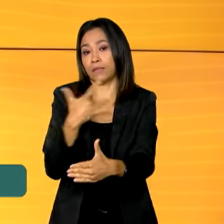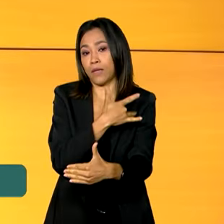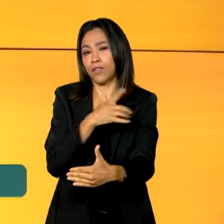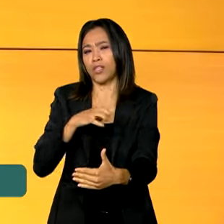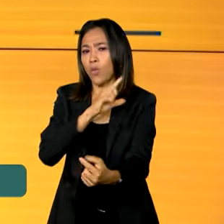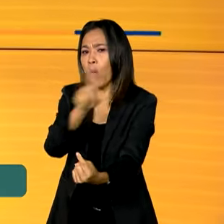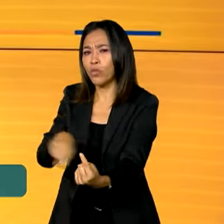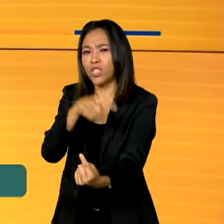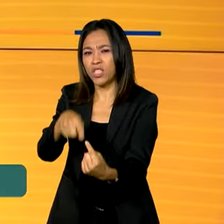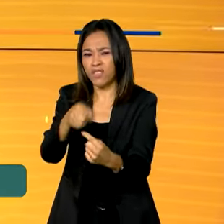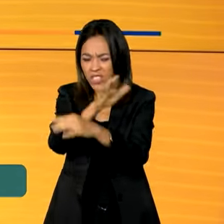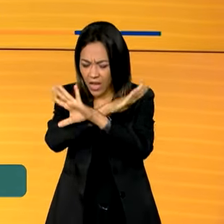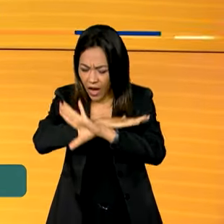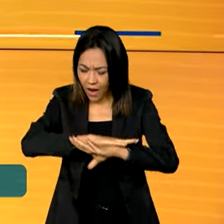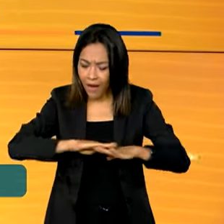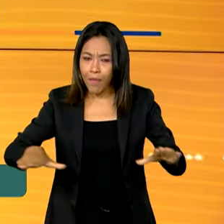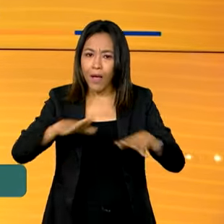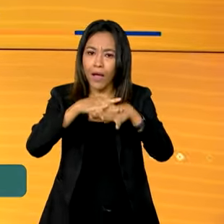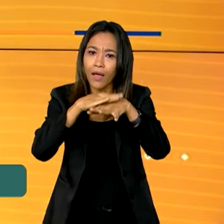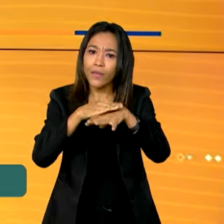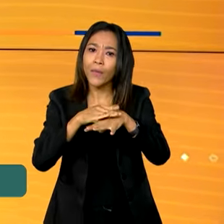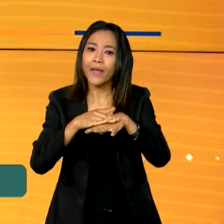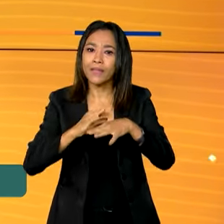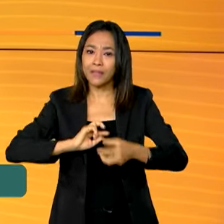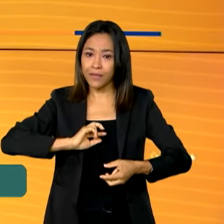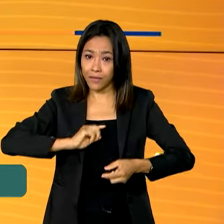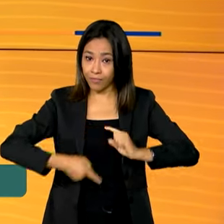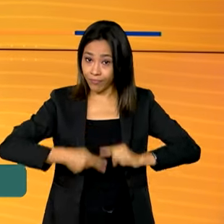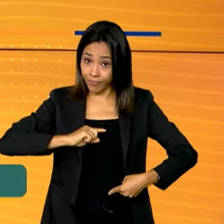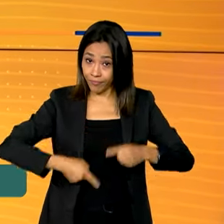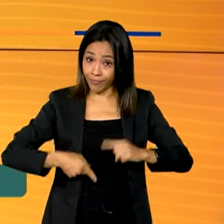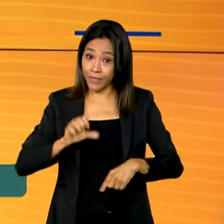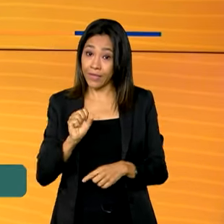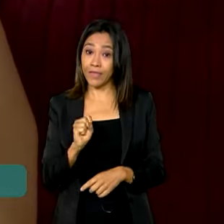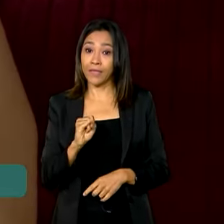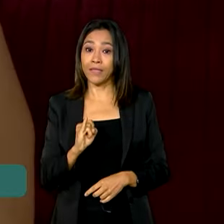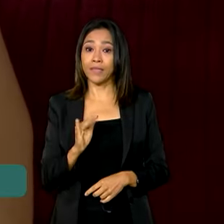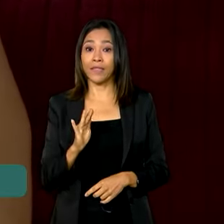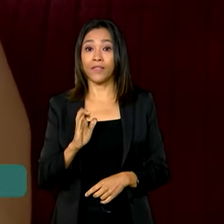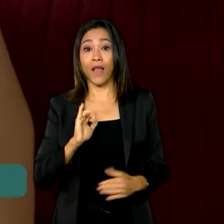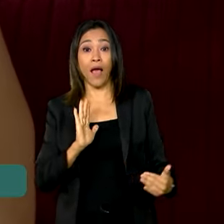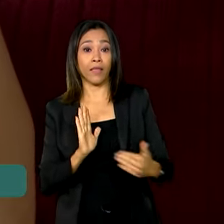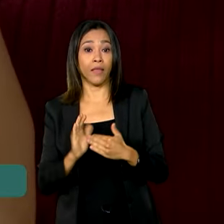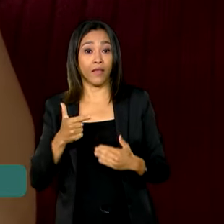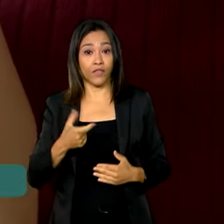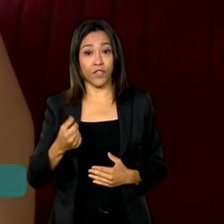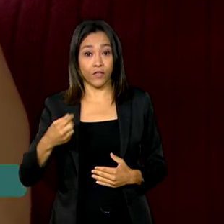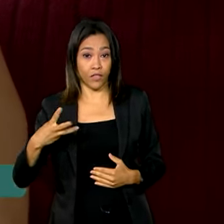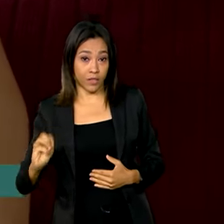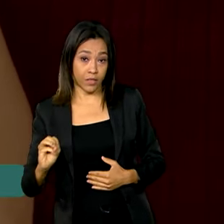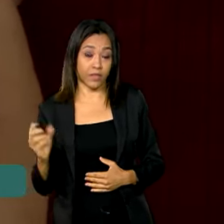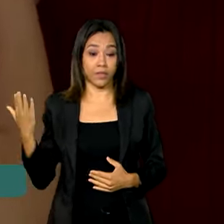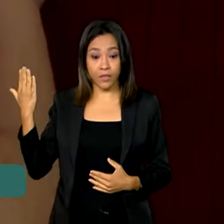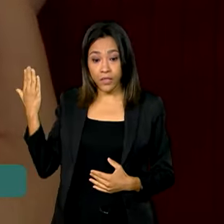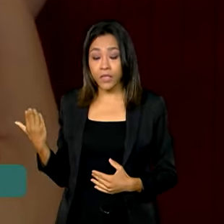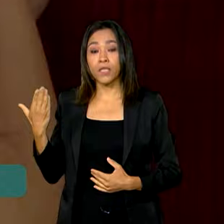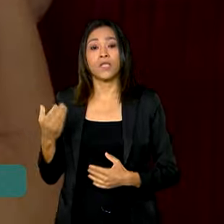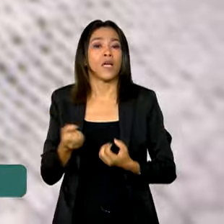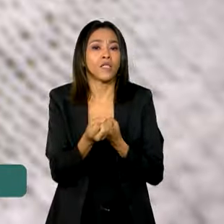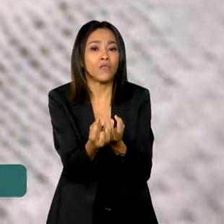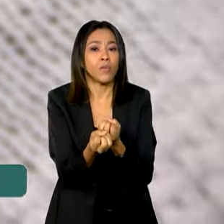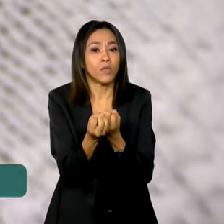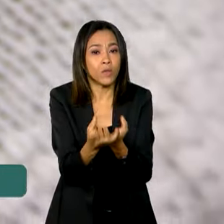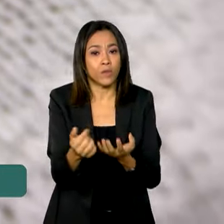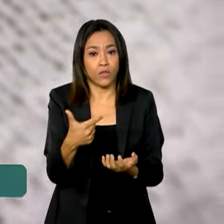meta de eliminar a sífilis congênita no Brasil até 2030. O Boletim Epidemiológico de